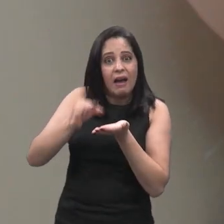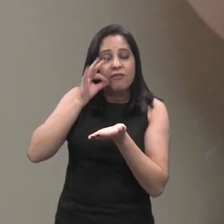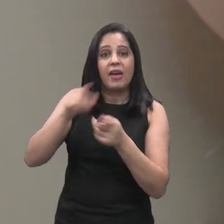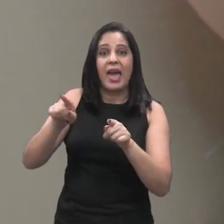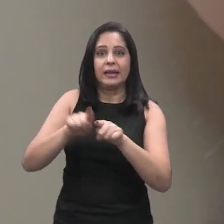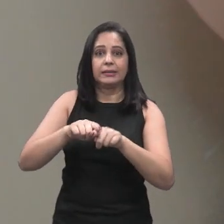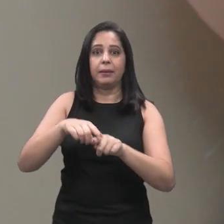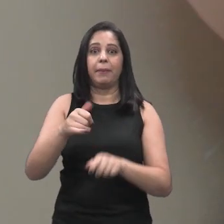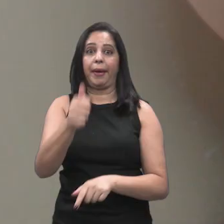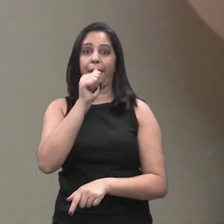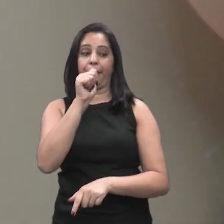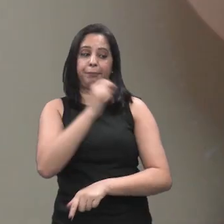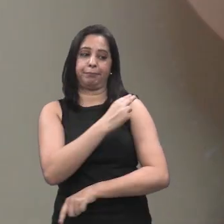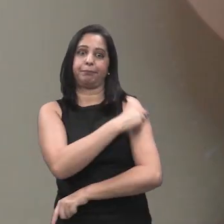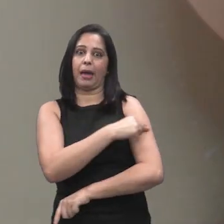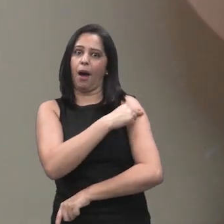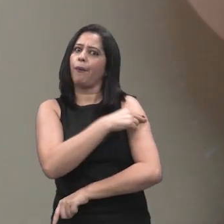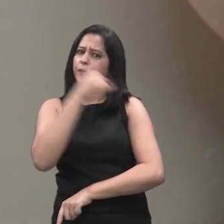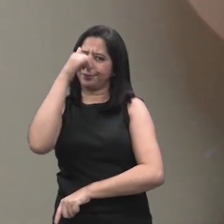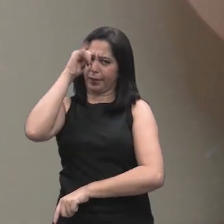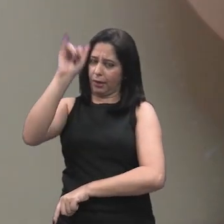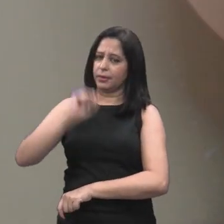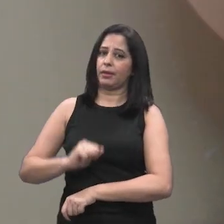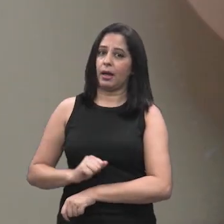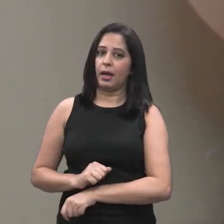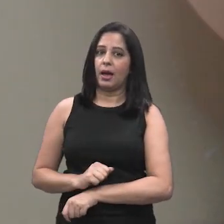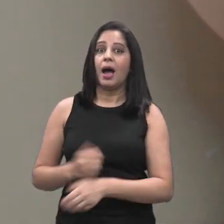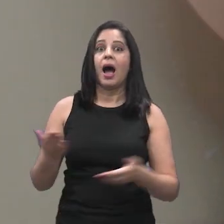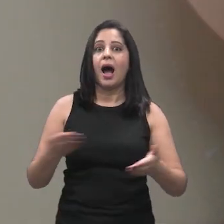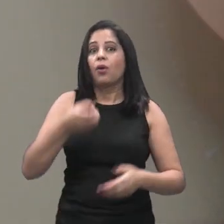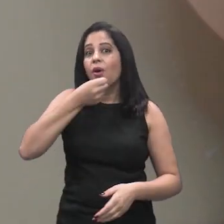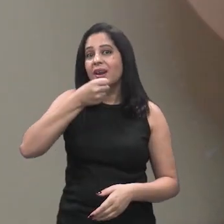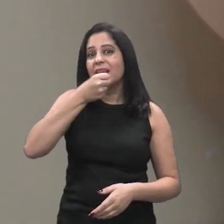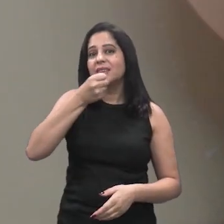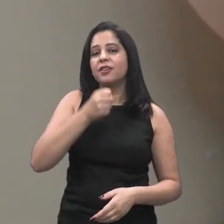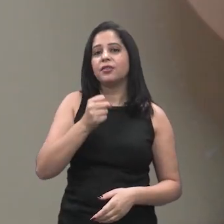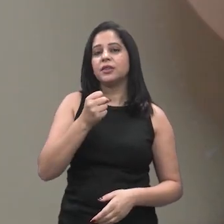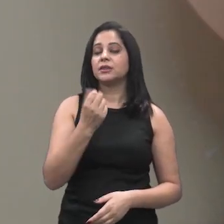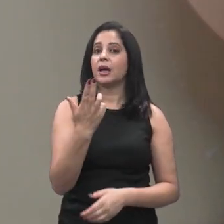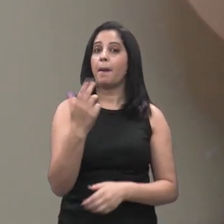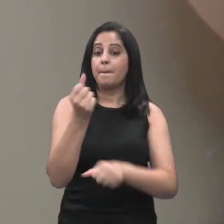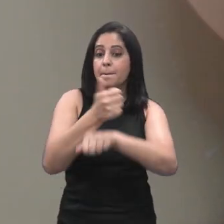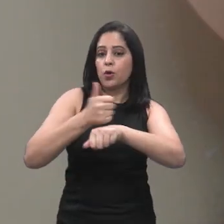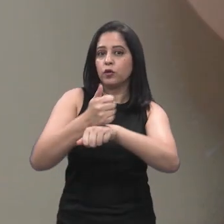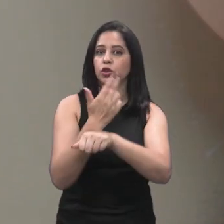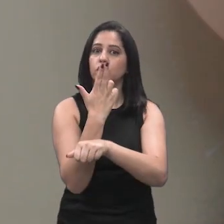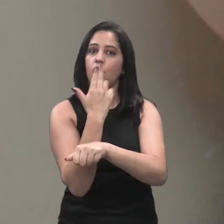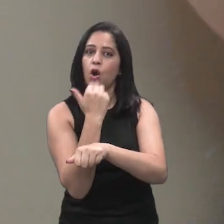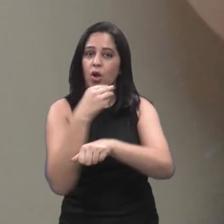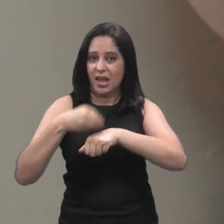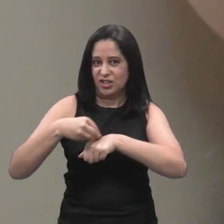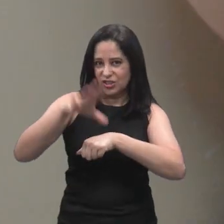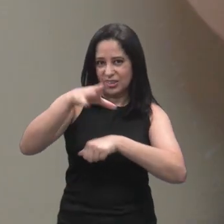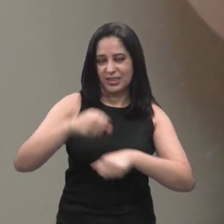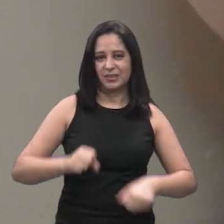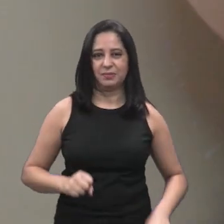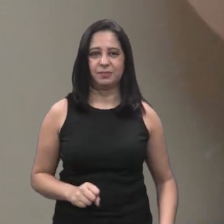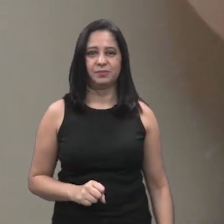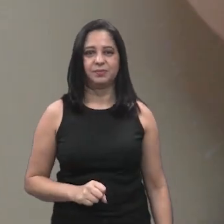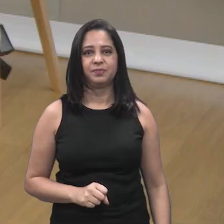de álcool, viu? Convidamos, portanto, a nutricionista Viviane Bonetti para dar algumas dicas para a